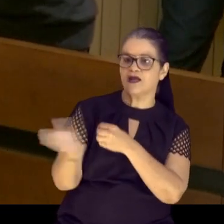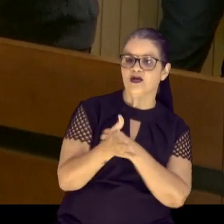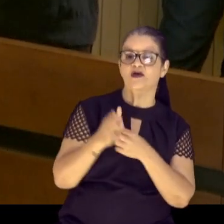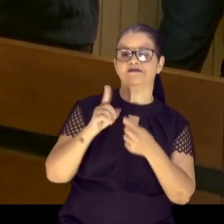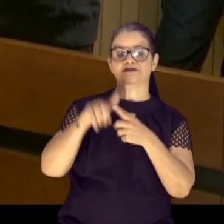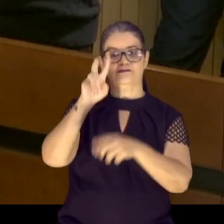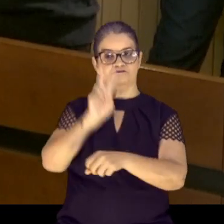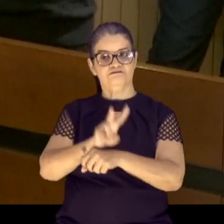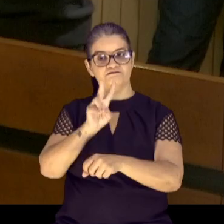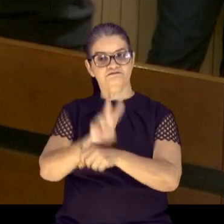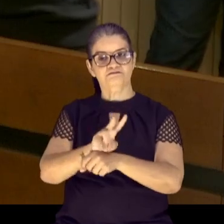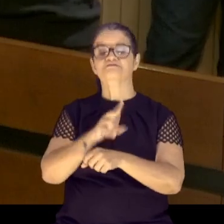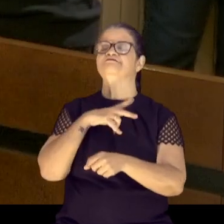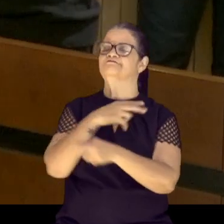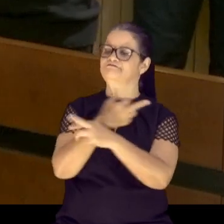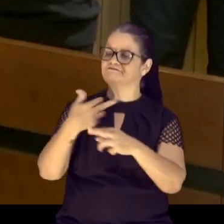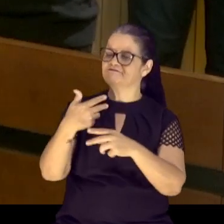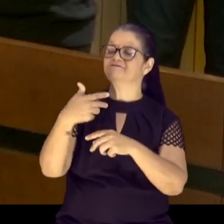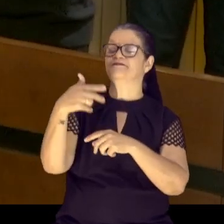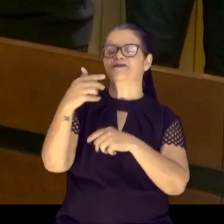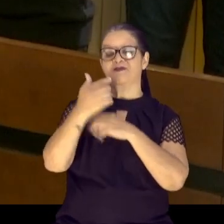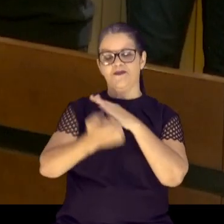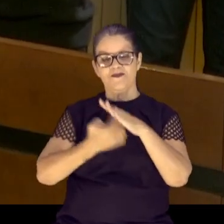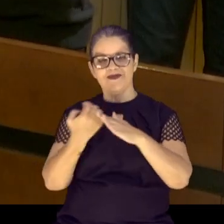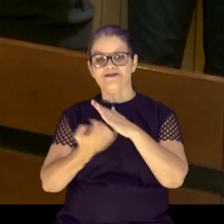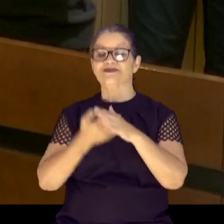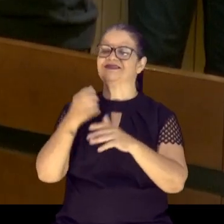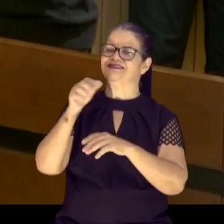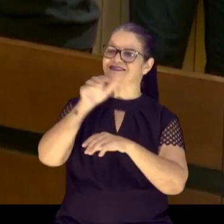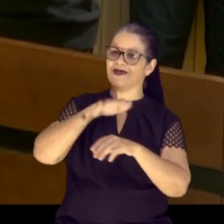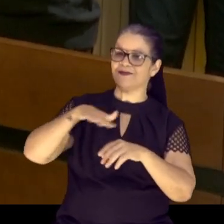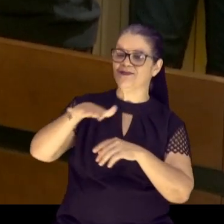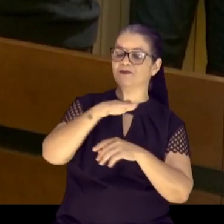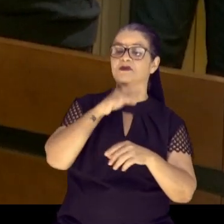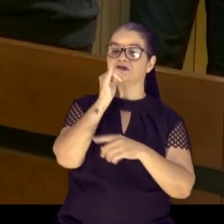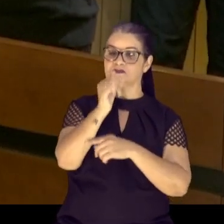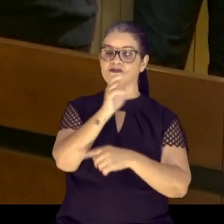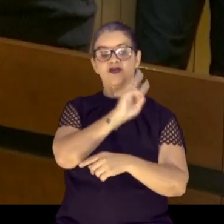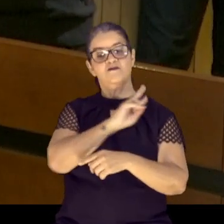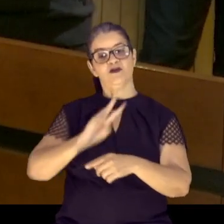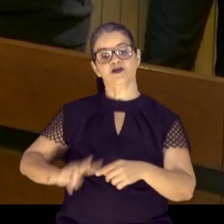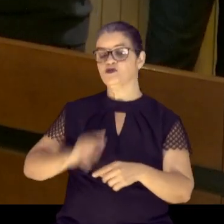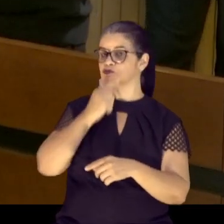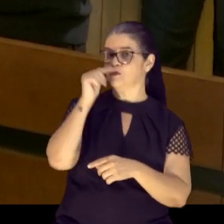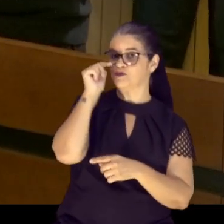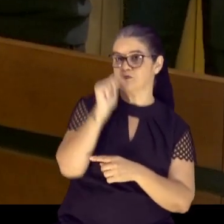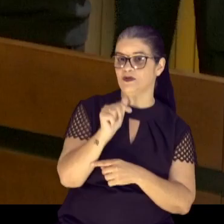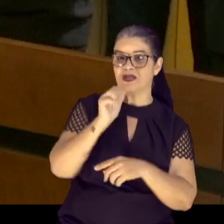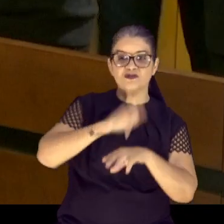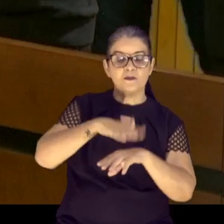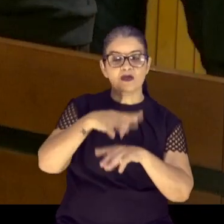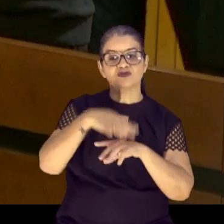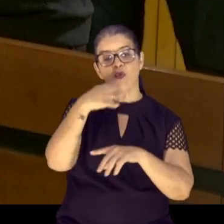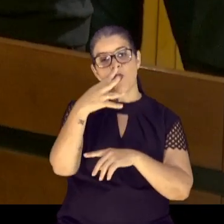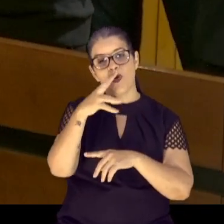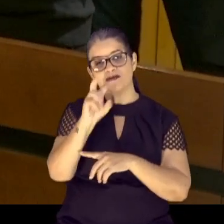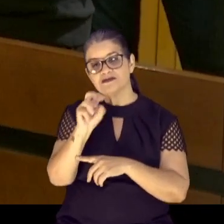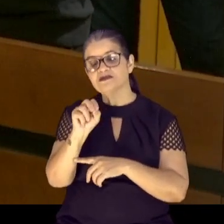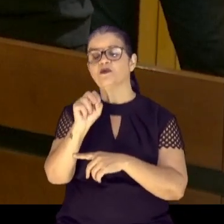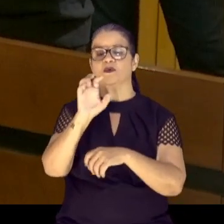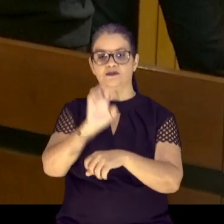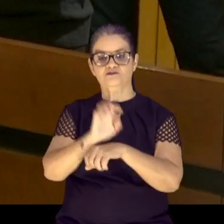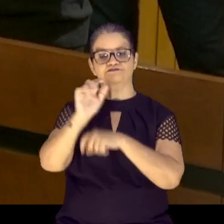no cuidado com a coisa pública. O mesmo podemos dizer dos nossos vereadores e vereadoras, mais de 450 no